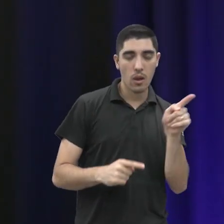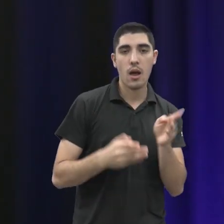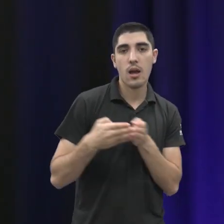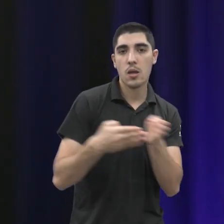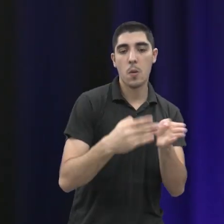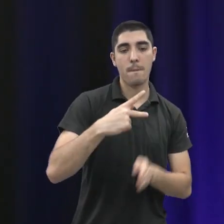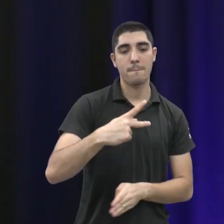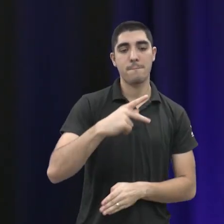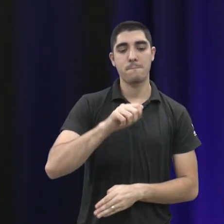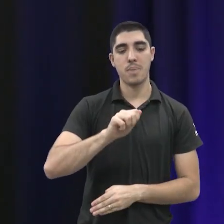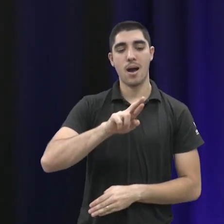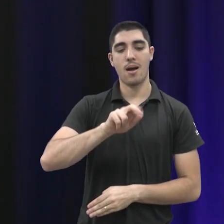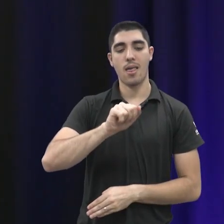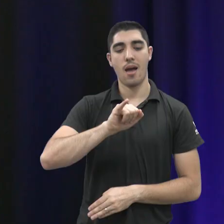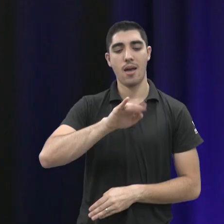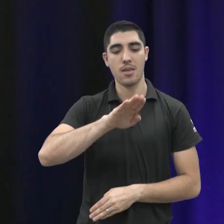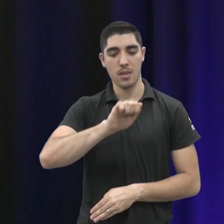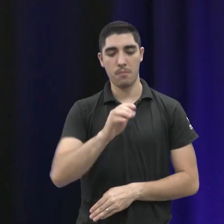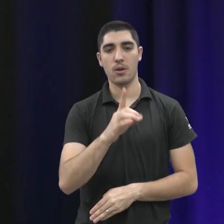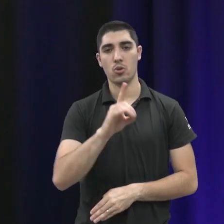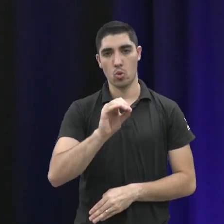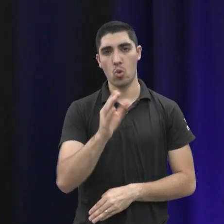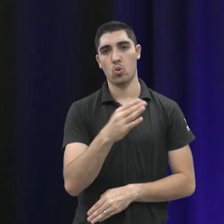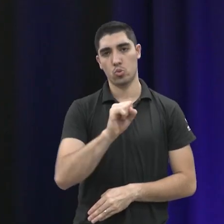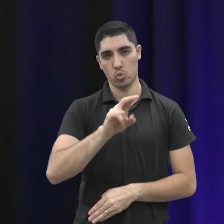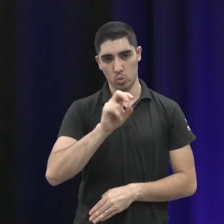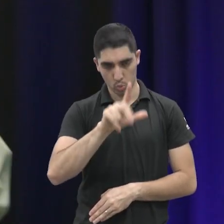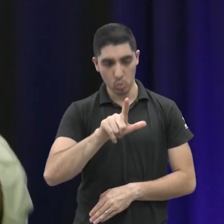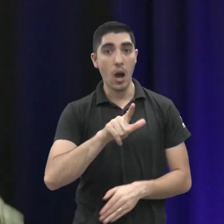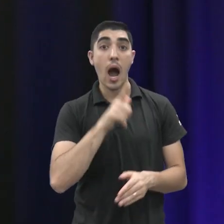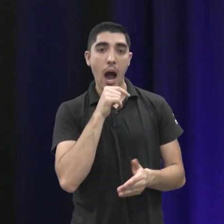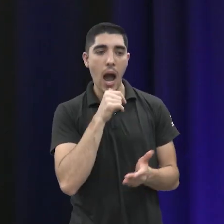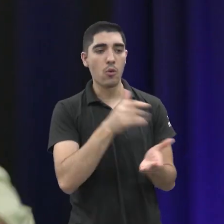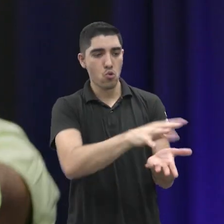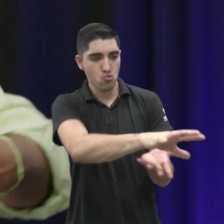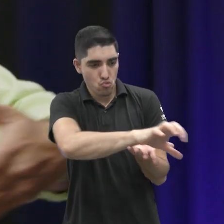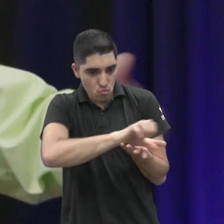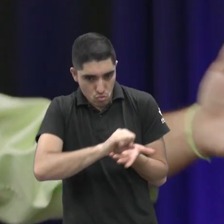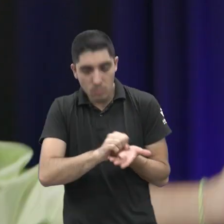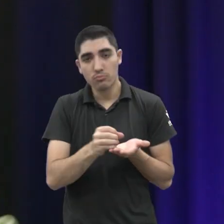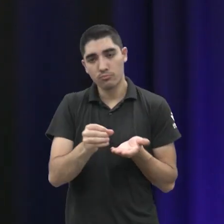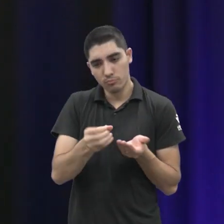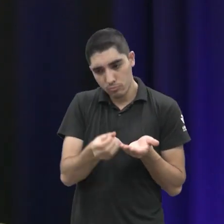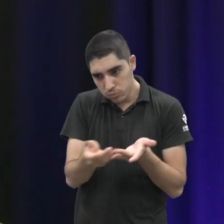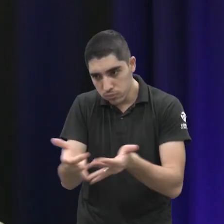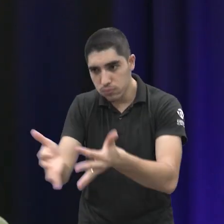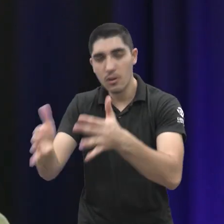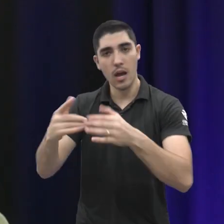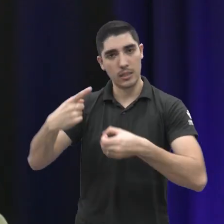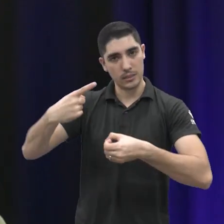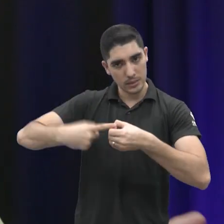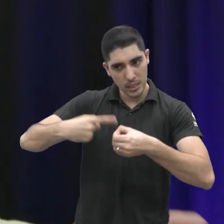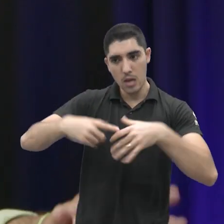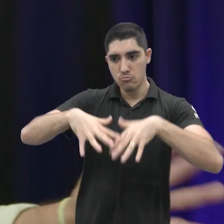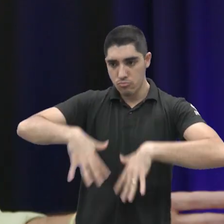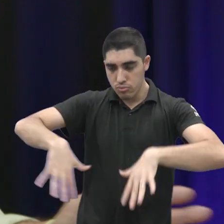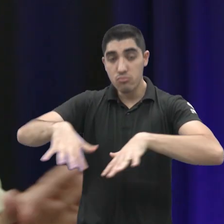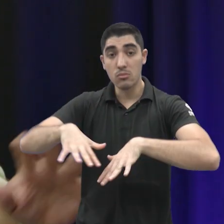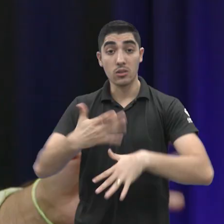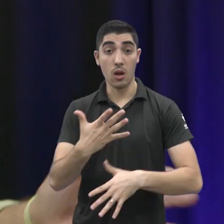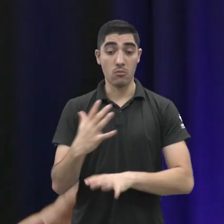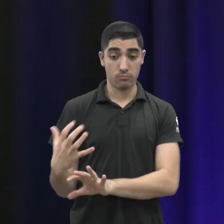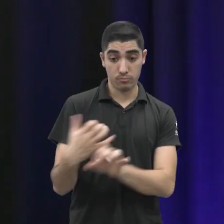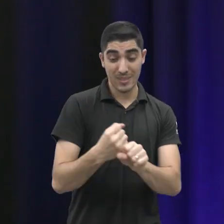São José dos Campos, coletamos água do Paraíba do Sul, tratamos e distribuímos para a cidade, né? Grosso